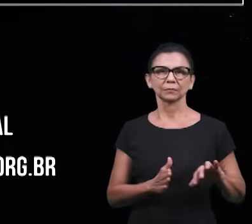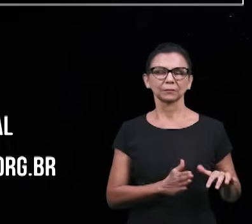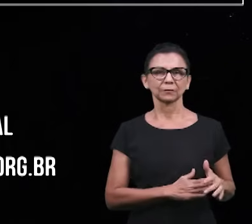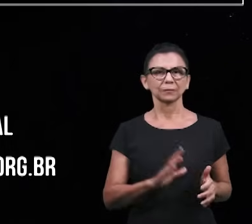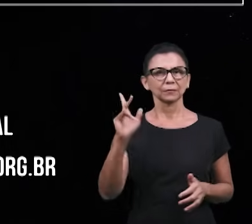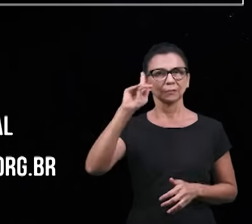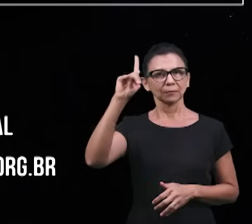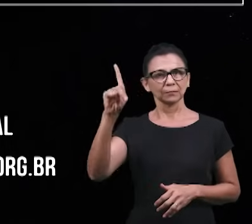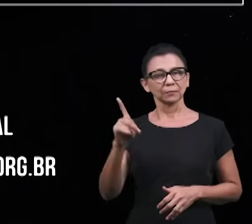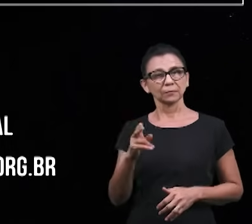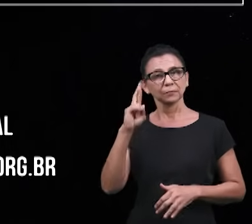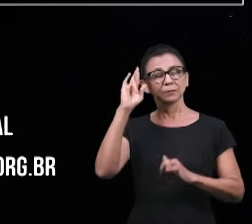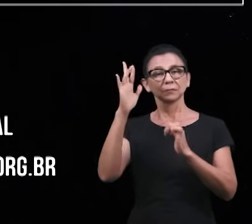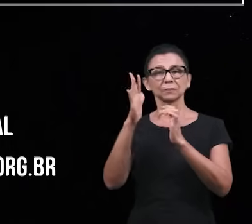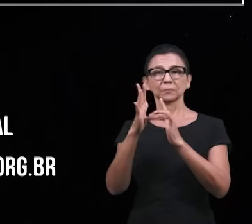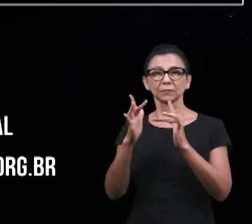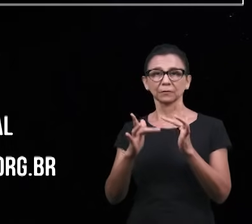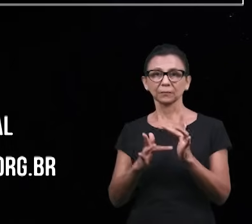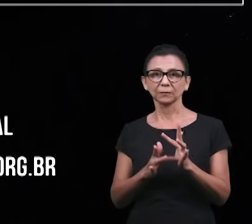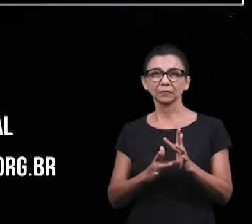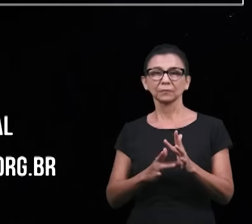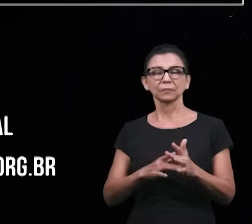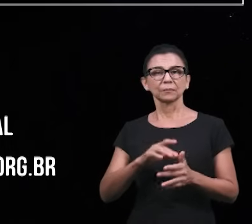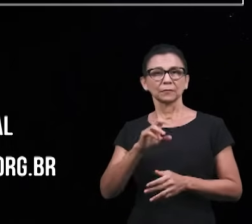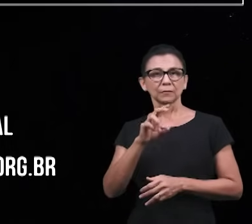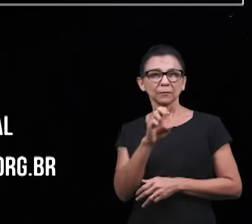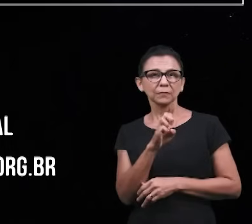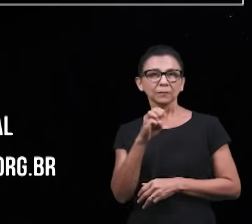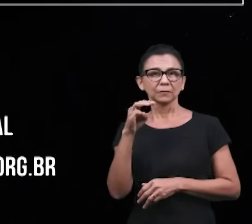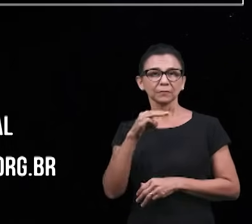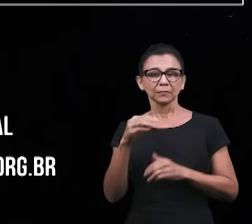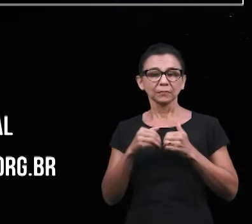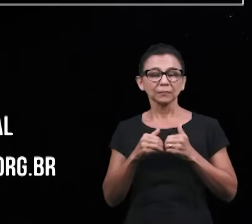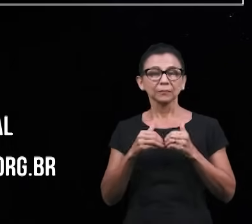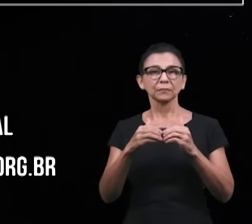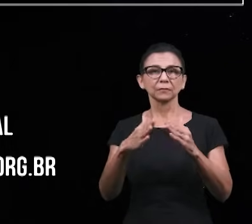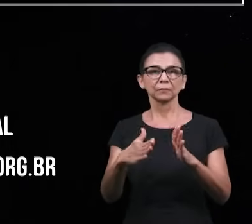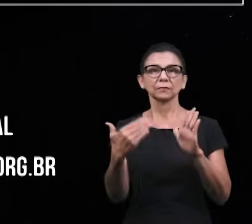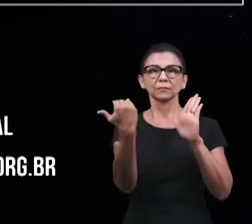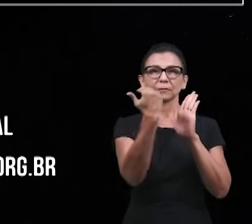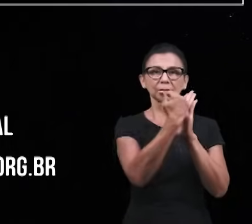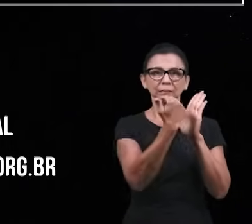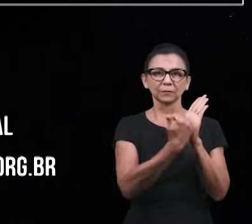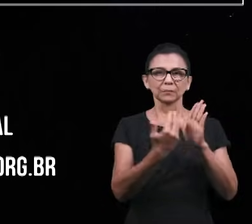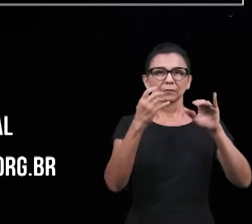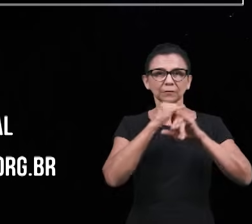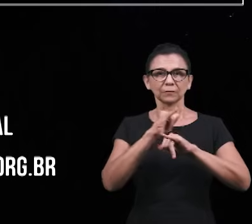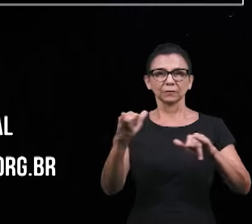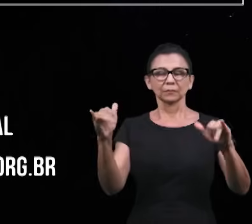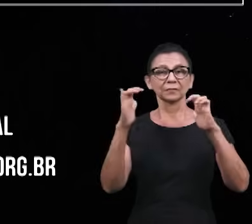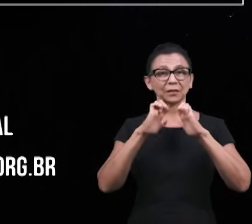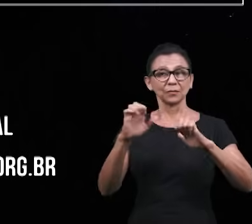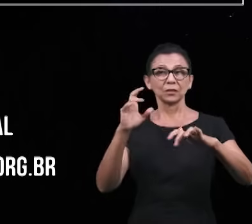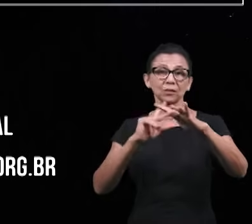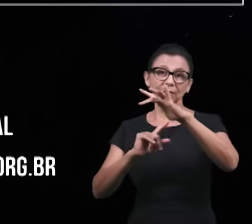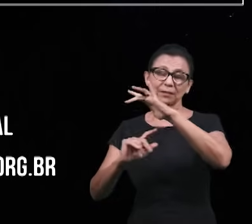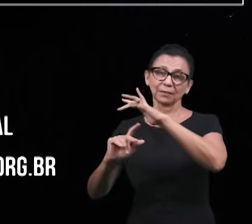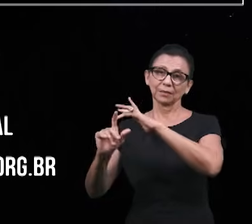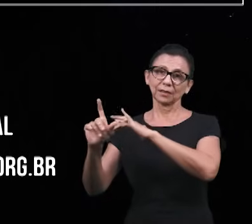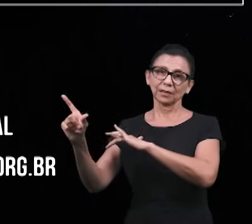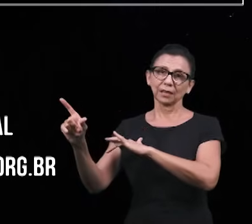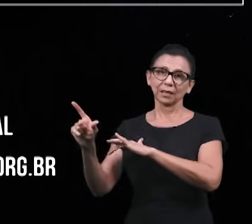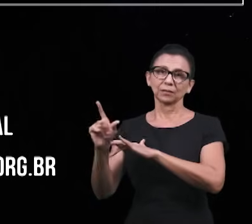A paz do Senhor Jesus. Dentro de 5 minutos, daremos início ao programa Anunciando o Evangelho